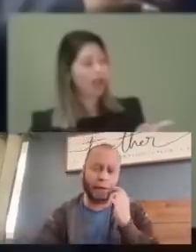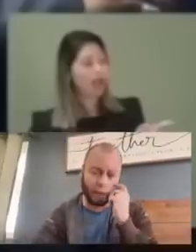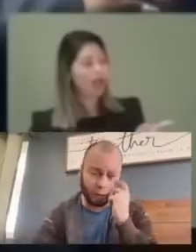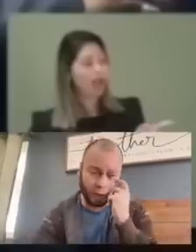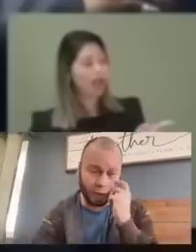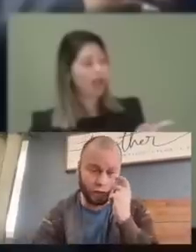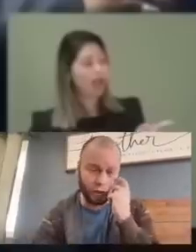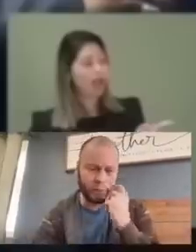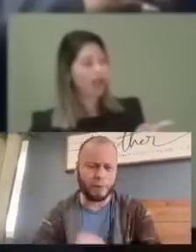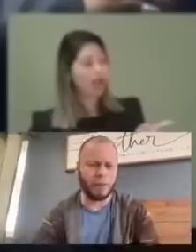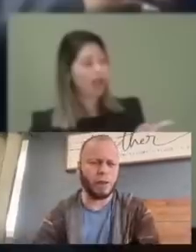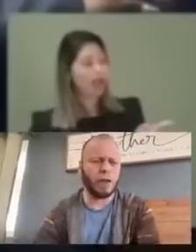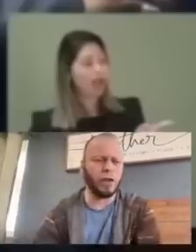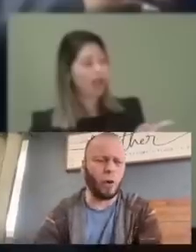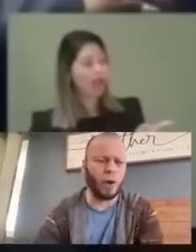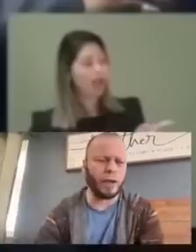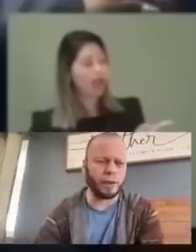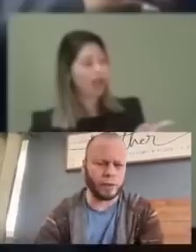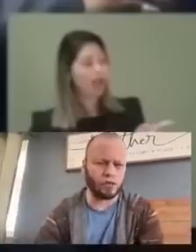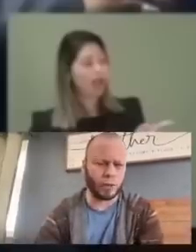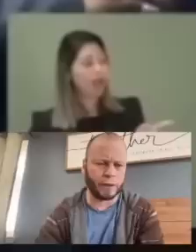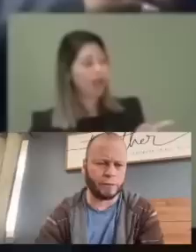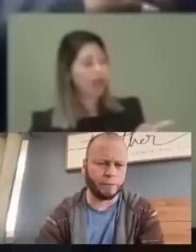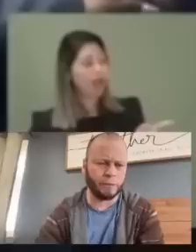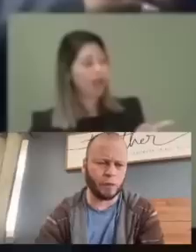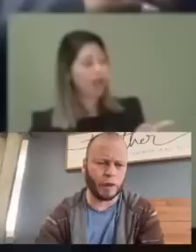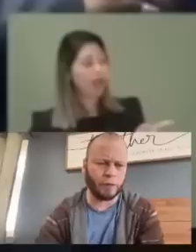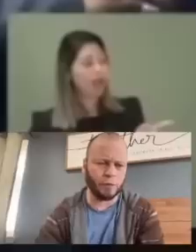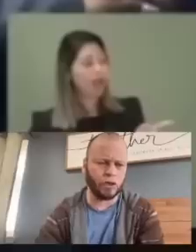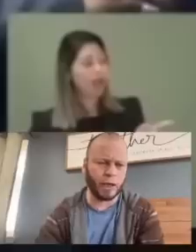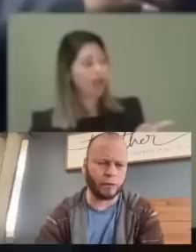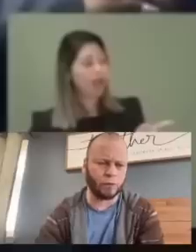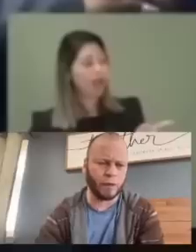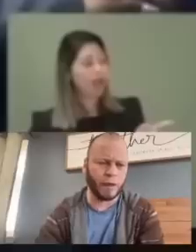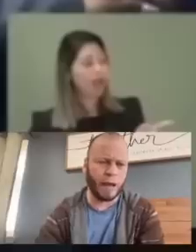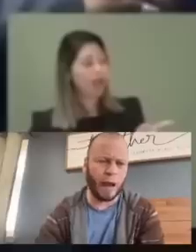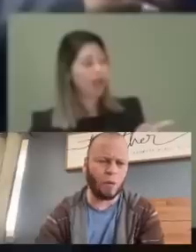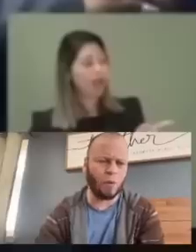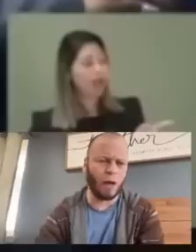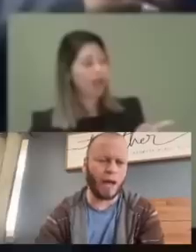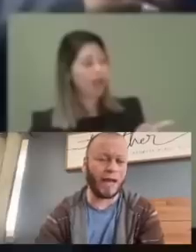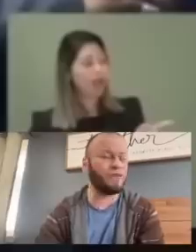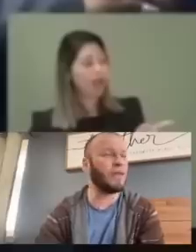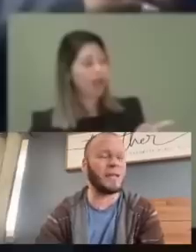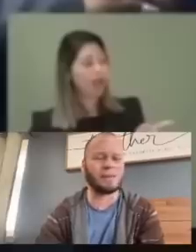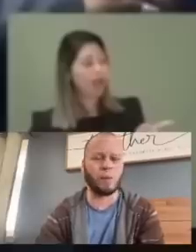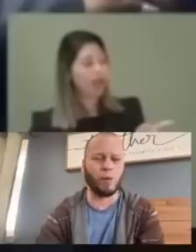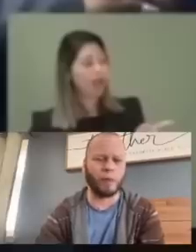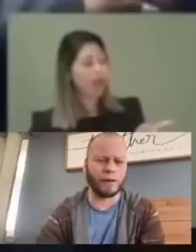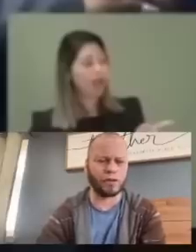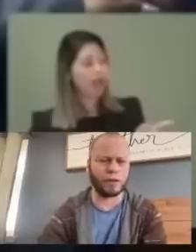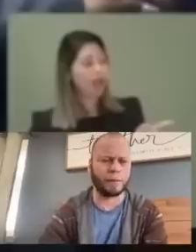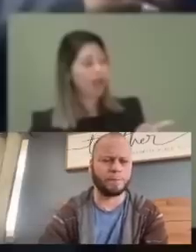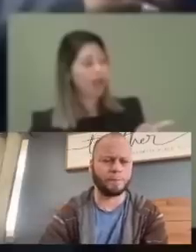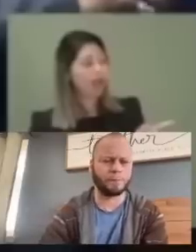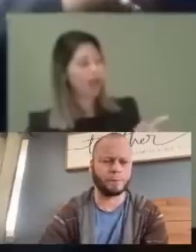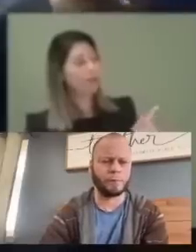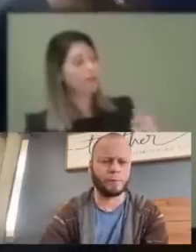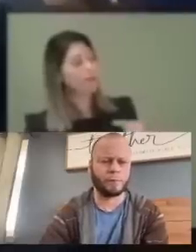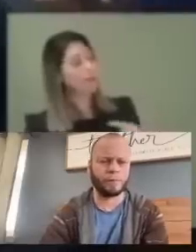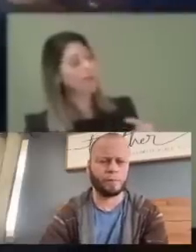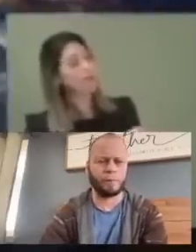vá no comentário e diga para mim e olha isso aqui vamos lá vamos direto ao Revelação bombástica